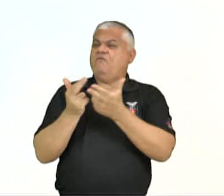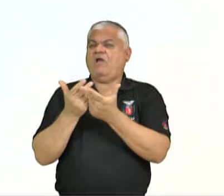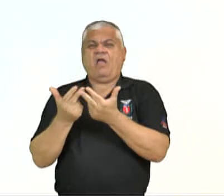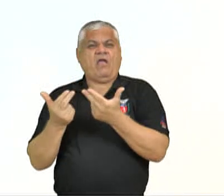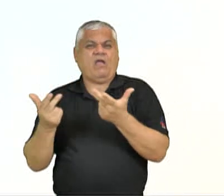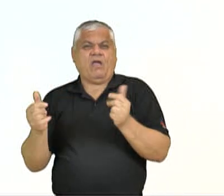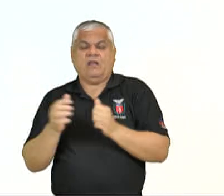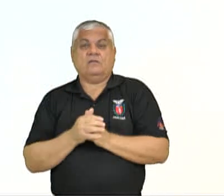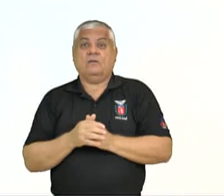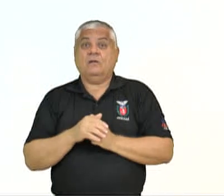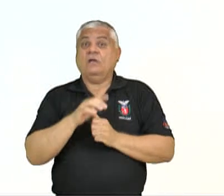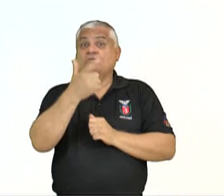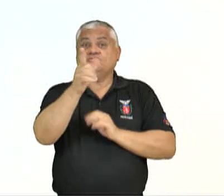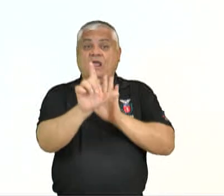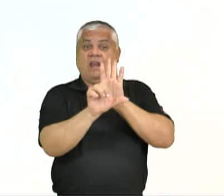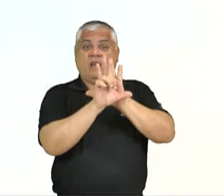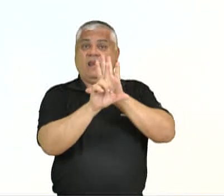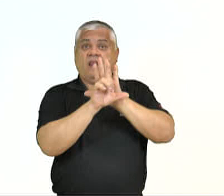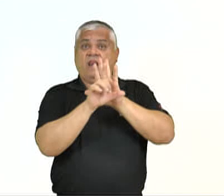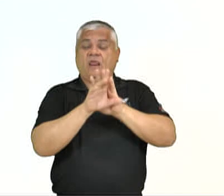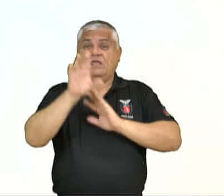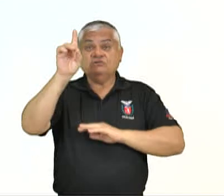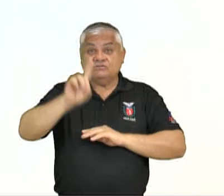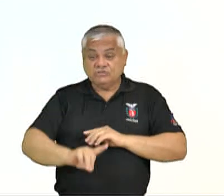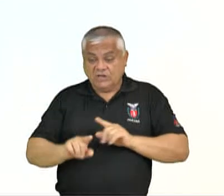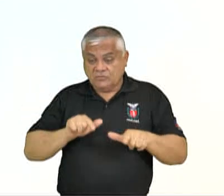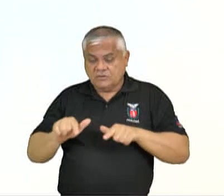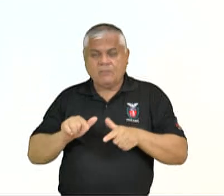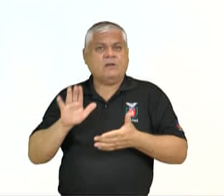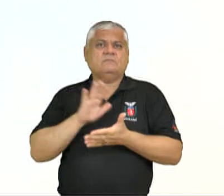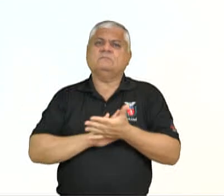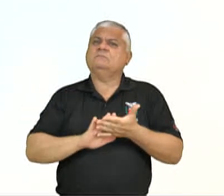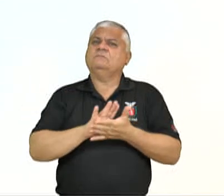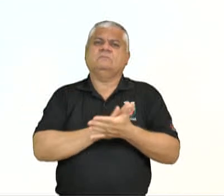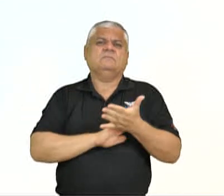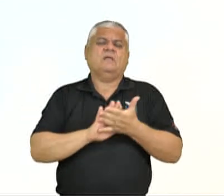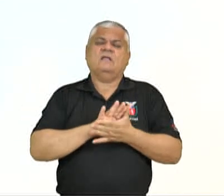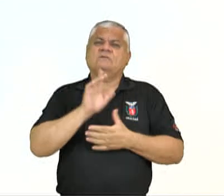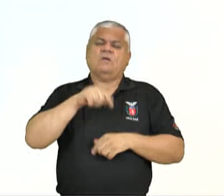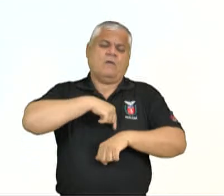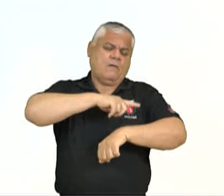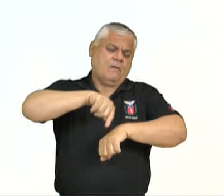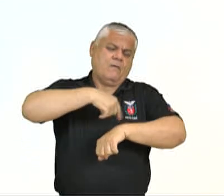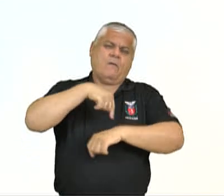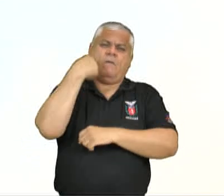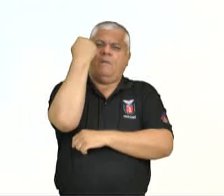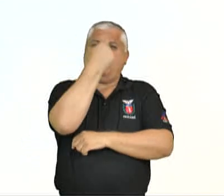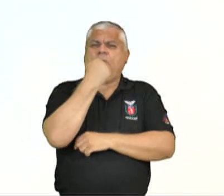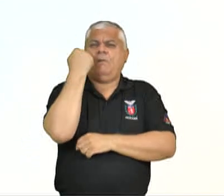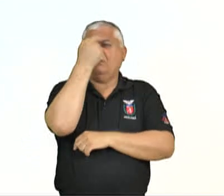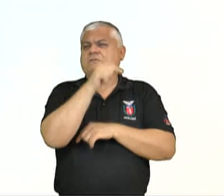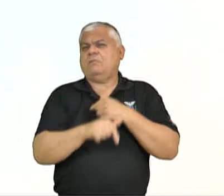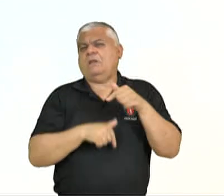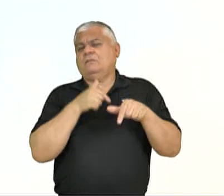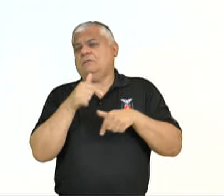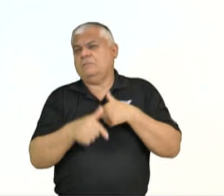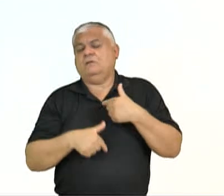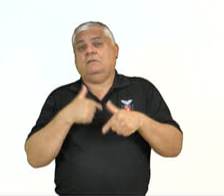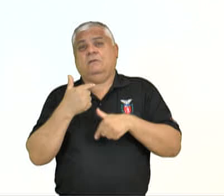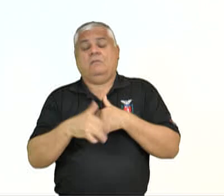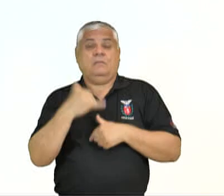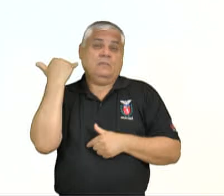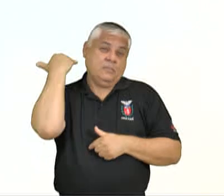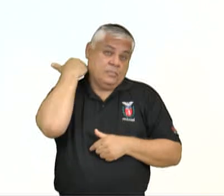uma legislação que garantisse os direitos. Havia aí longas jornadas de trabalho, né? Os livros trazem